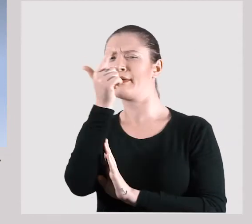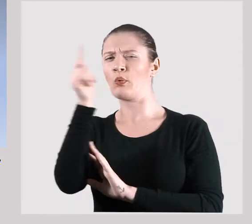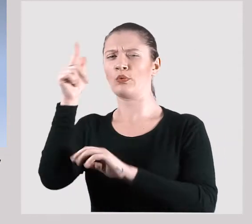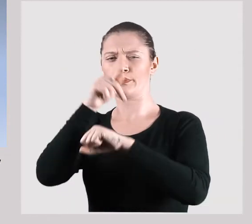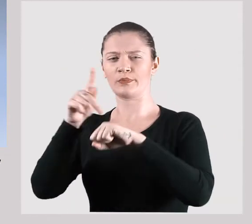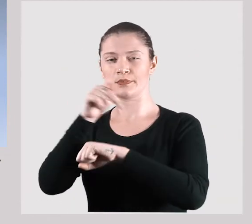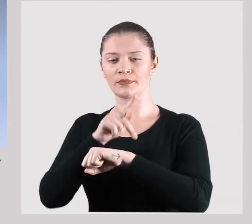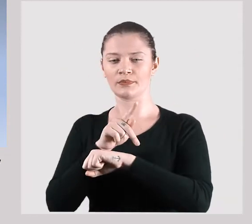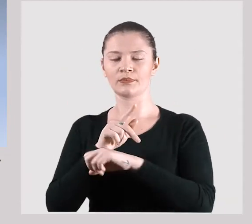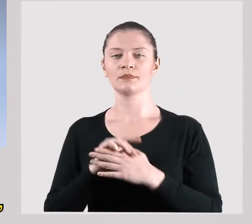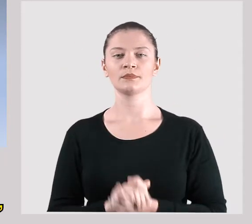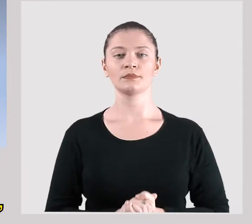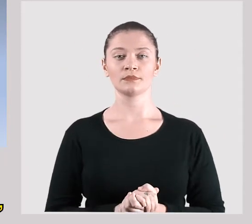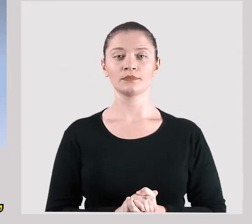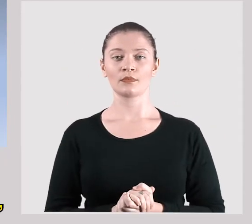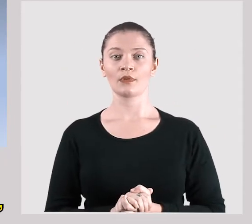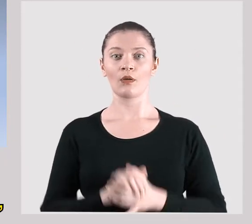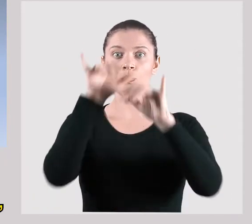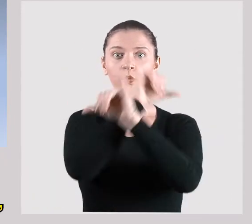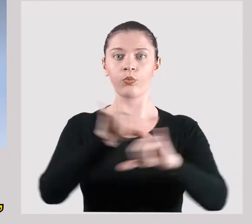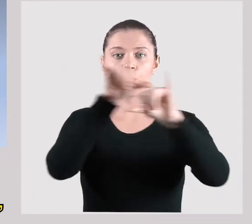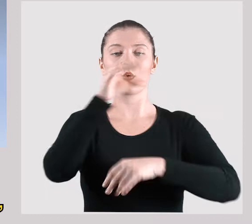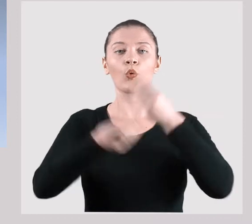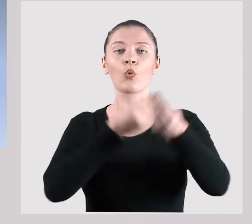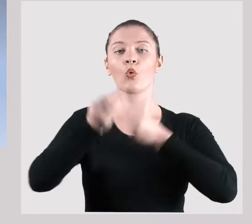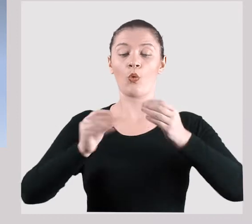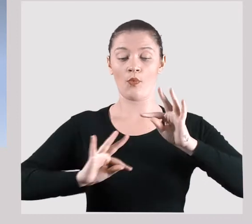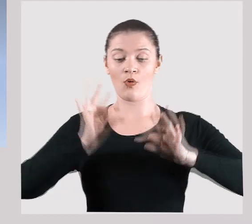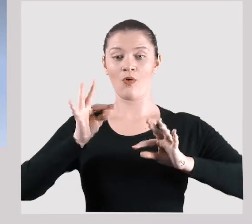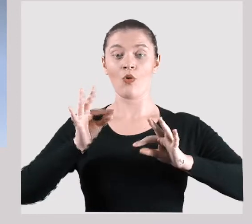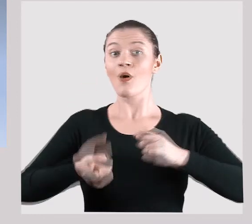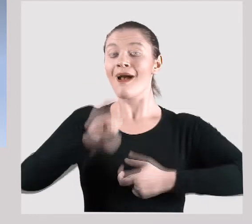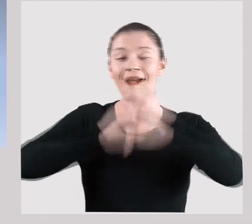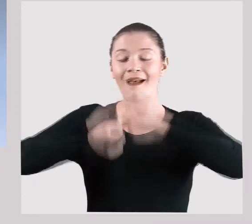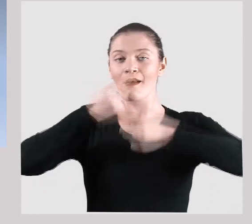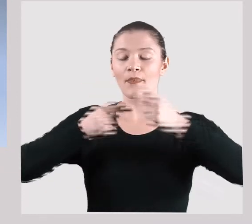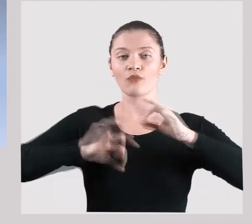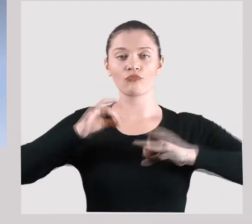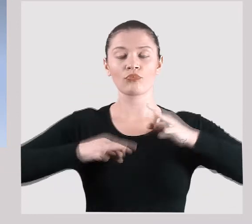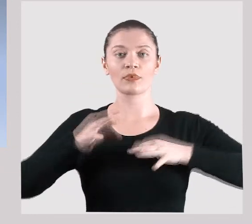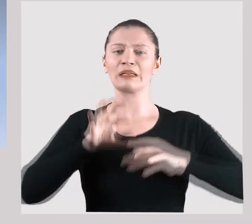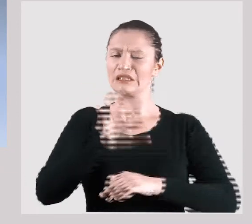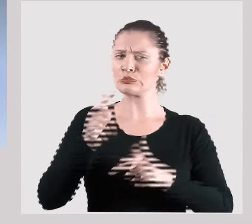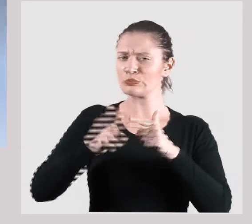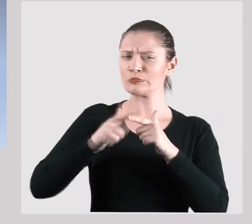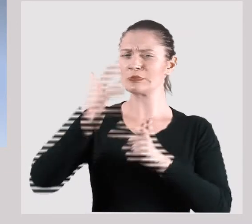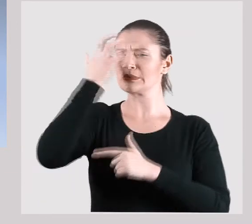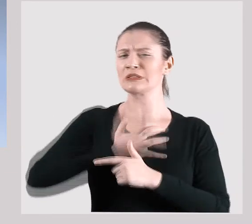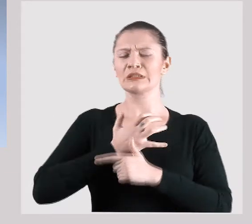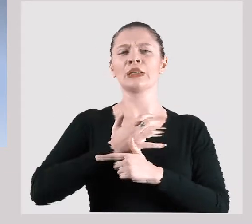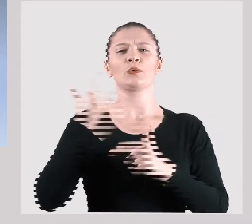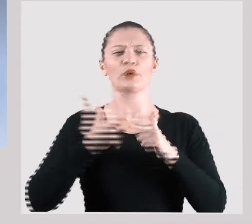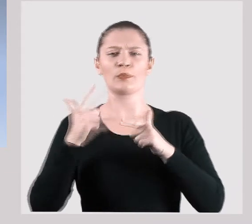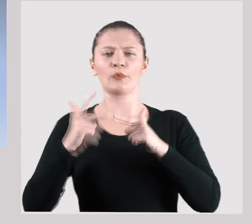receitas de como fazer a terapia hormonal. Isso é um problema bem sério, porque hormônios não são brincadeiras, dão AVC, dão